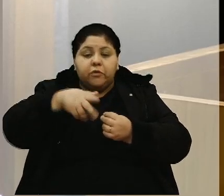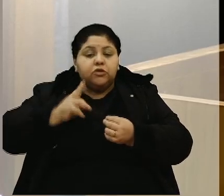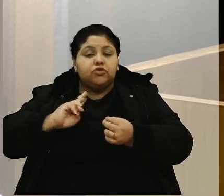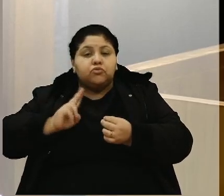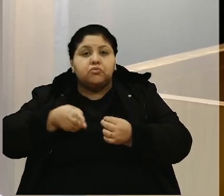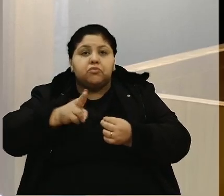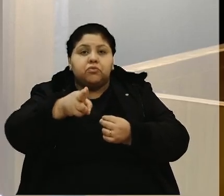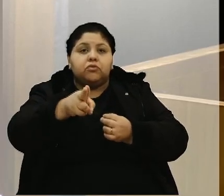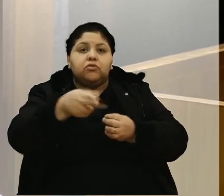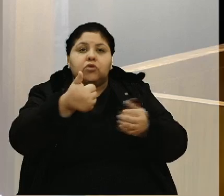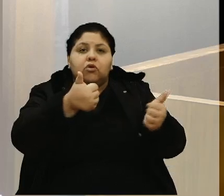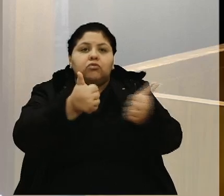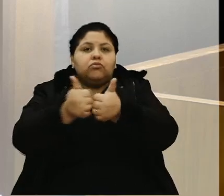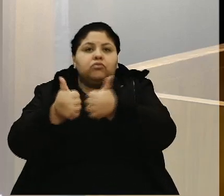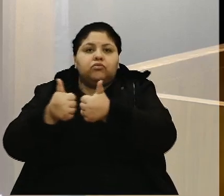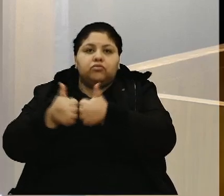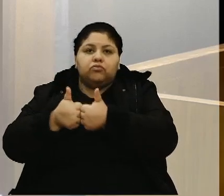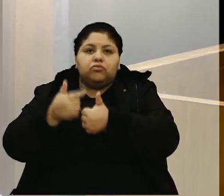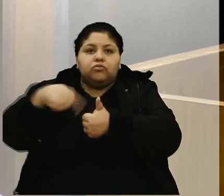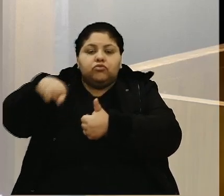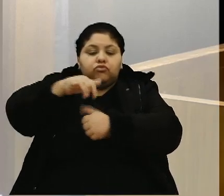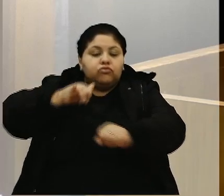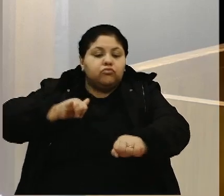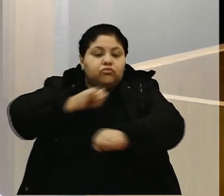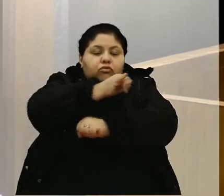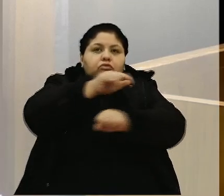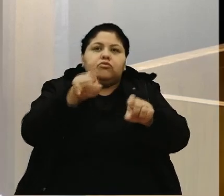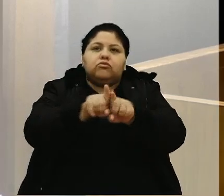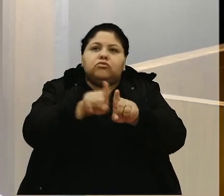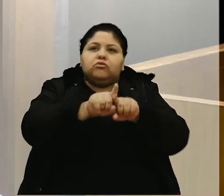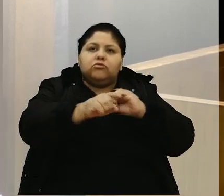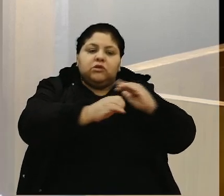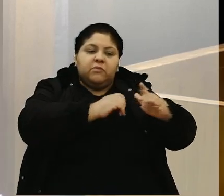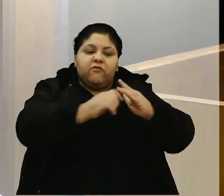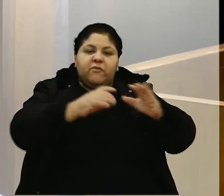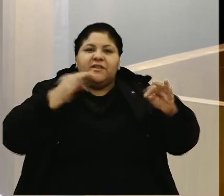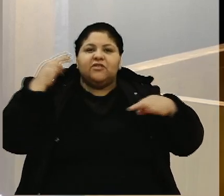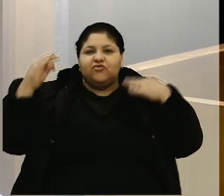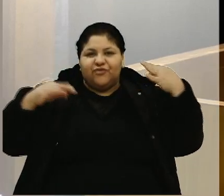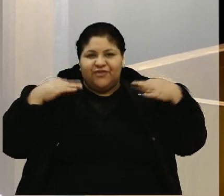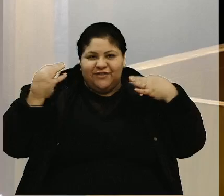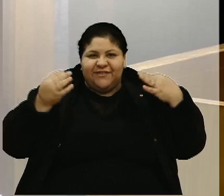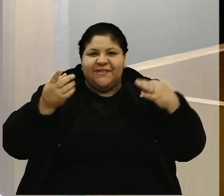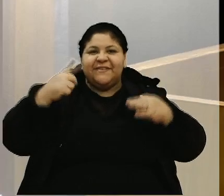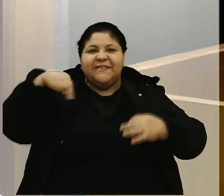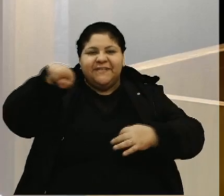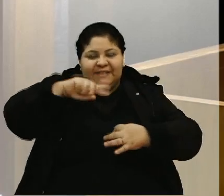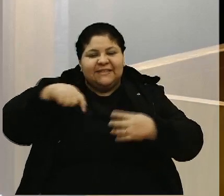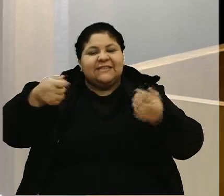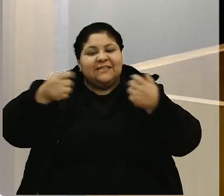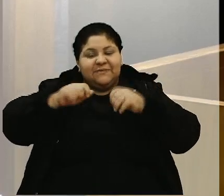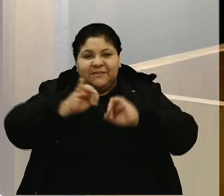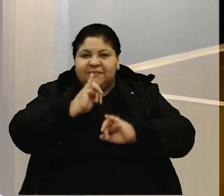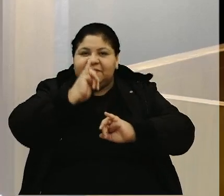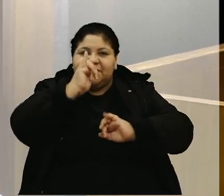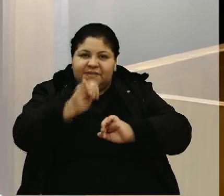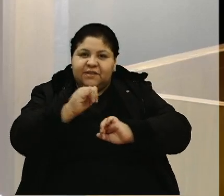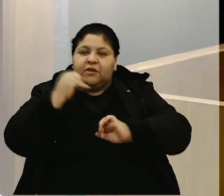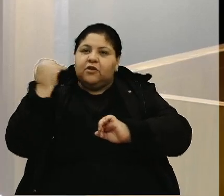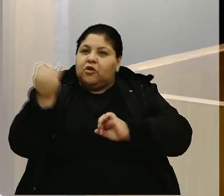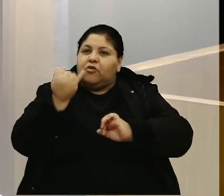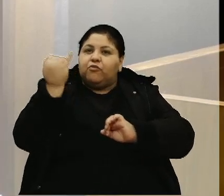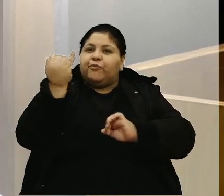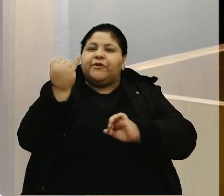continue, através do nosso aeroporto, também movimentando o turismo. E a gente precisa fazer essa fala do quanto é importante que a